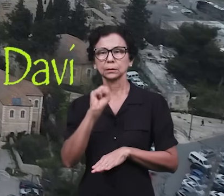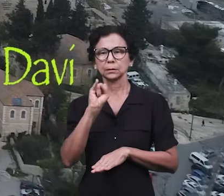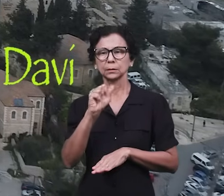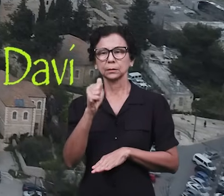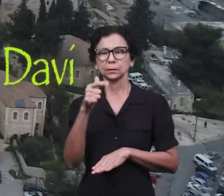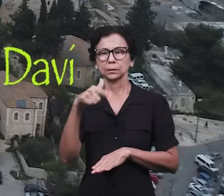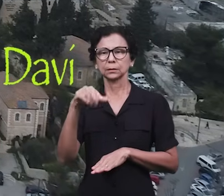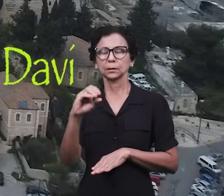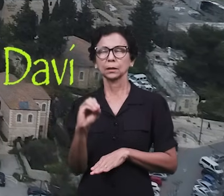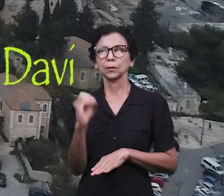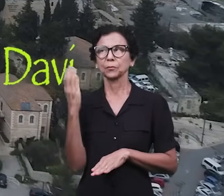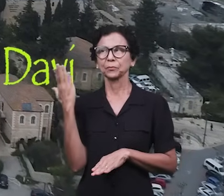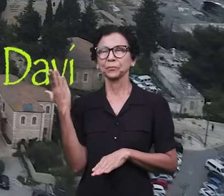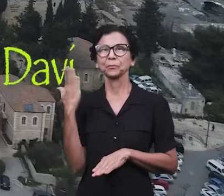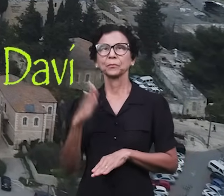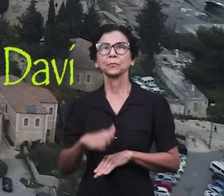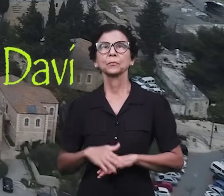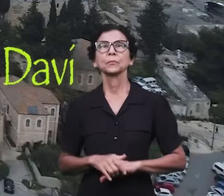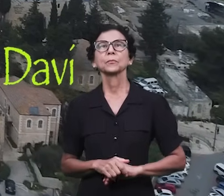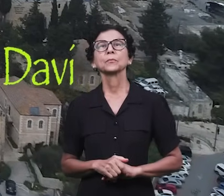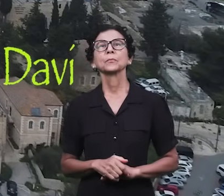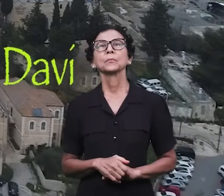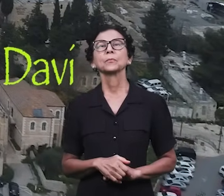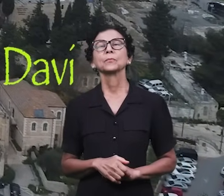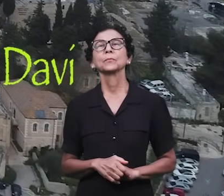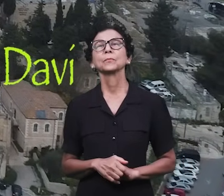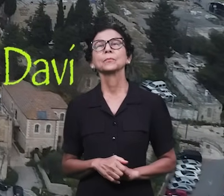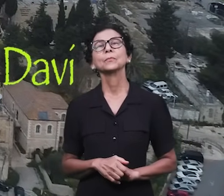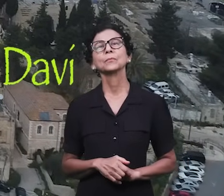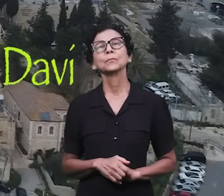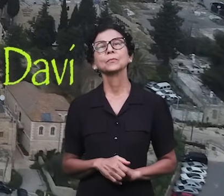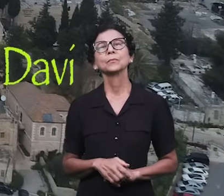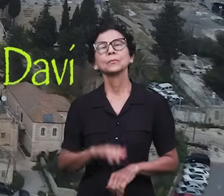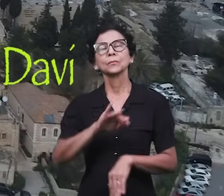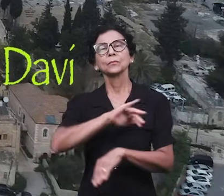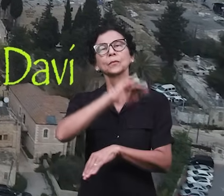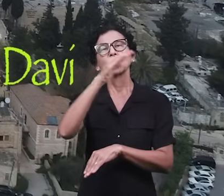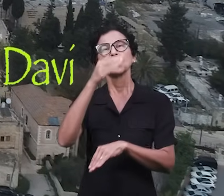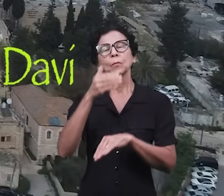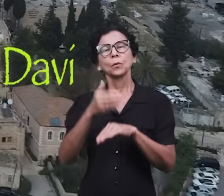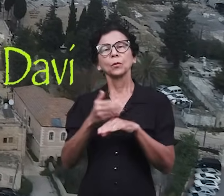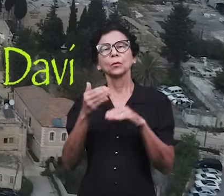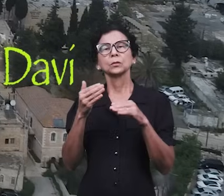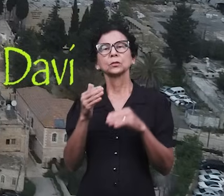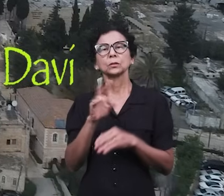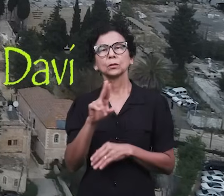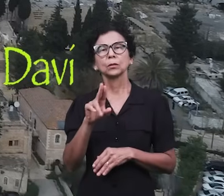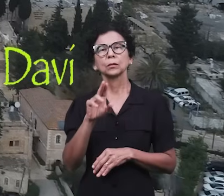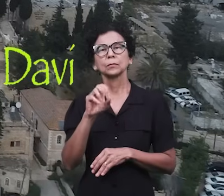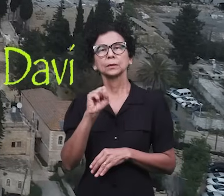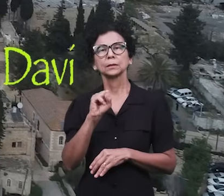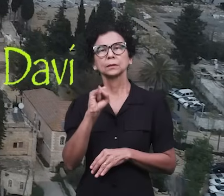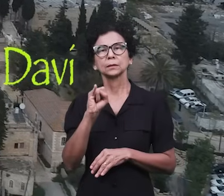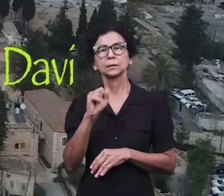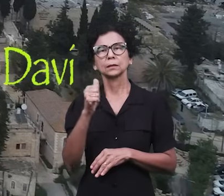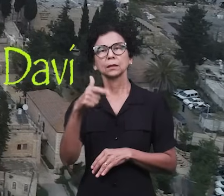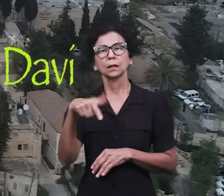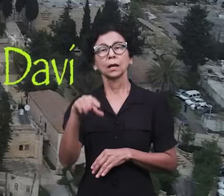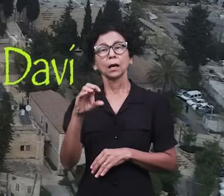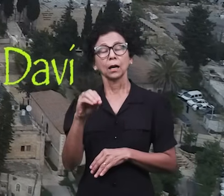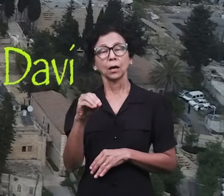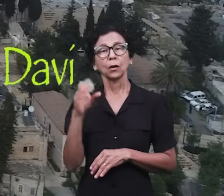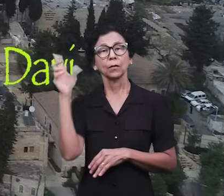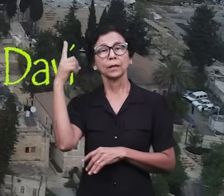o Monte Sião, onde Davi fez o palácio dele, no Monte de Sião. Hoje tem uma porta chamada a Porta de